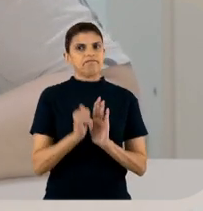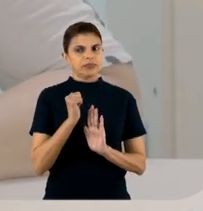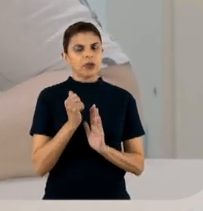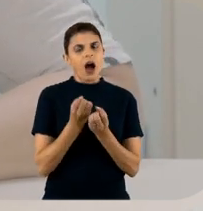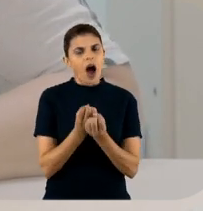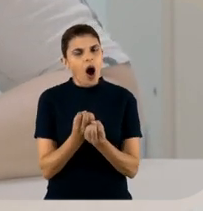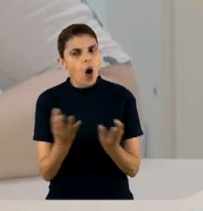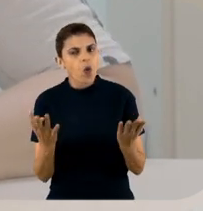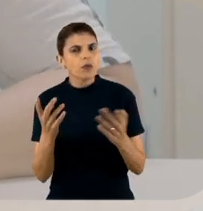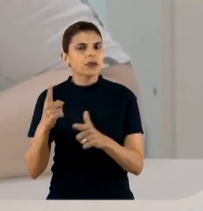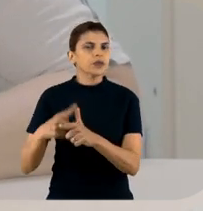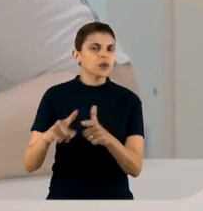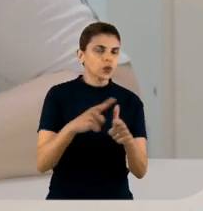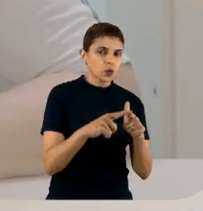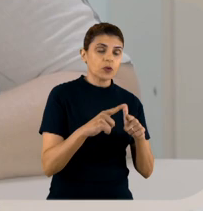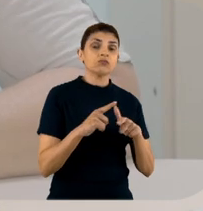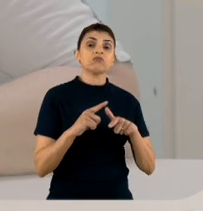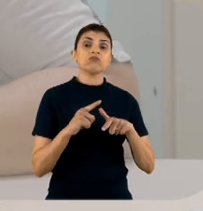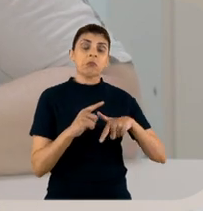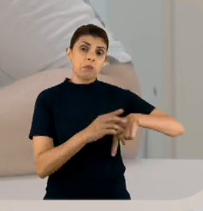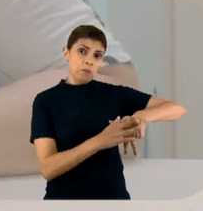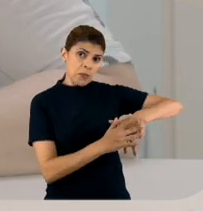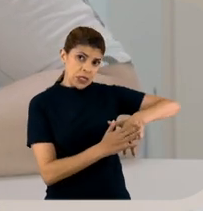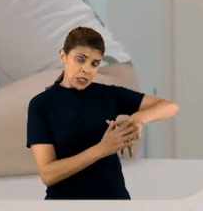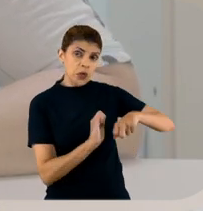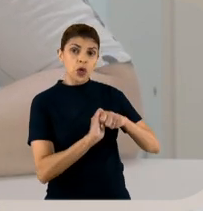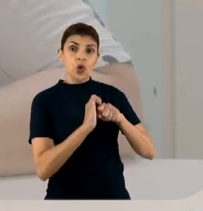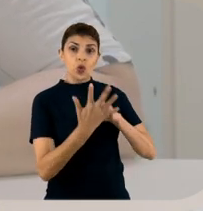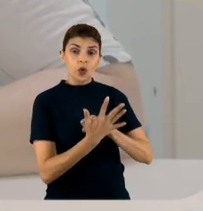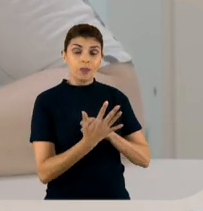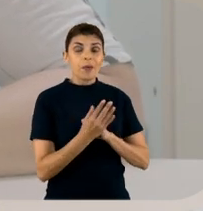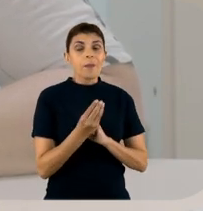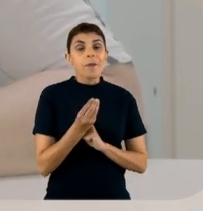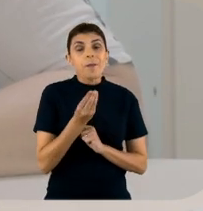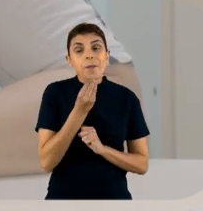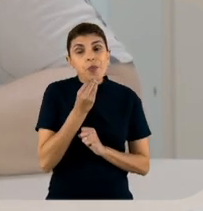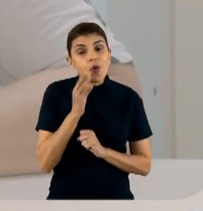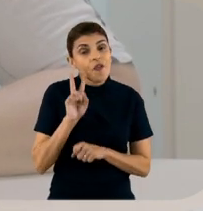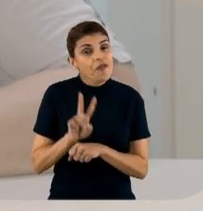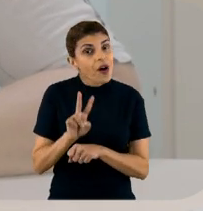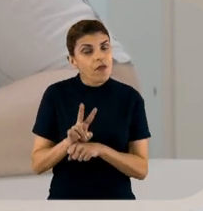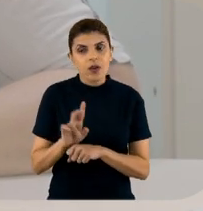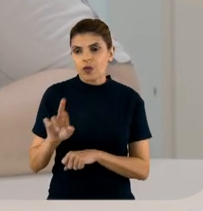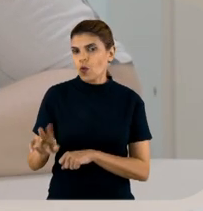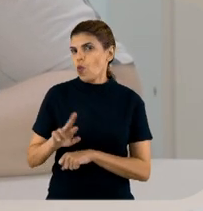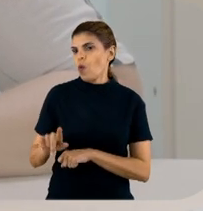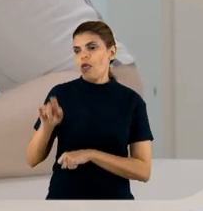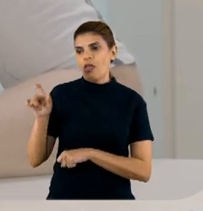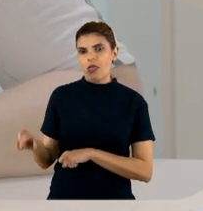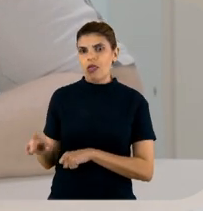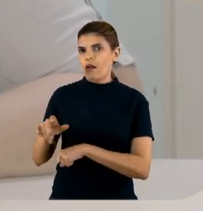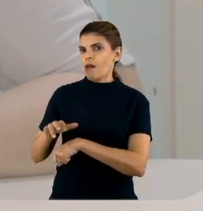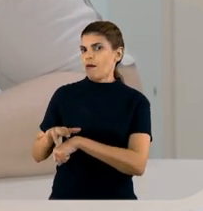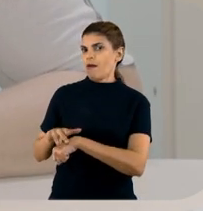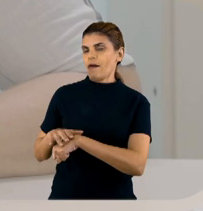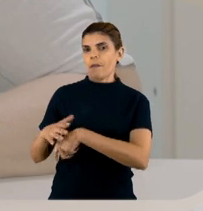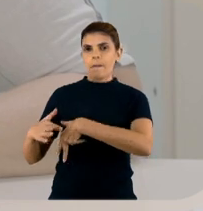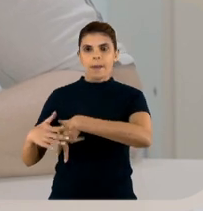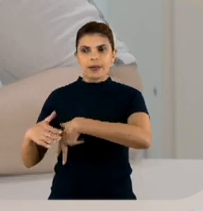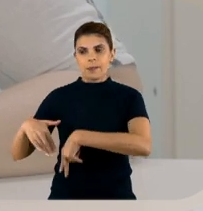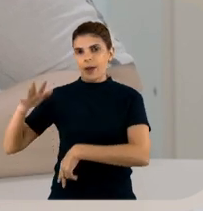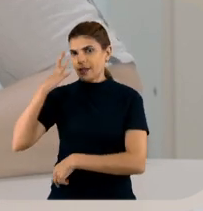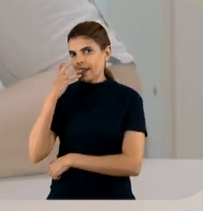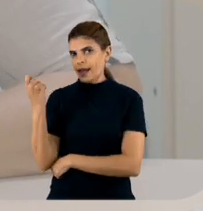procedimento em alguns casos mas novamente provavelmente não é no doente mais grave que isso seria mais